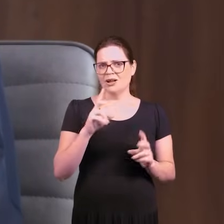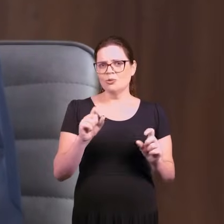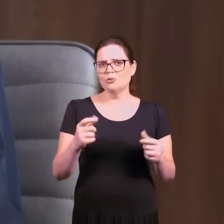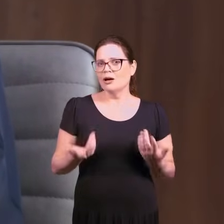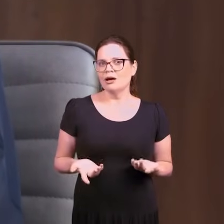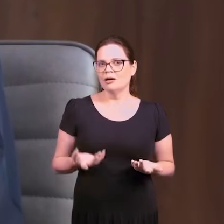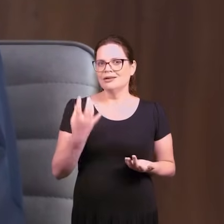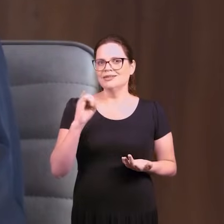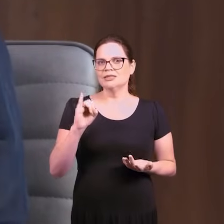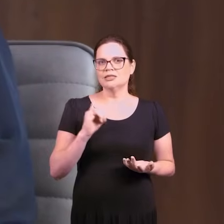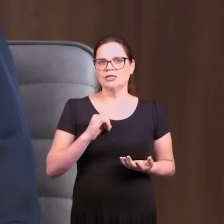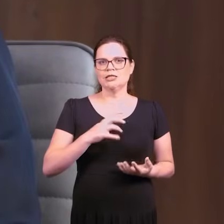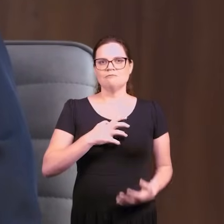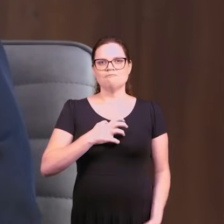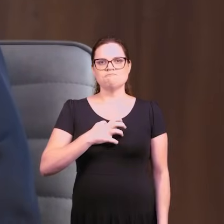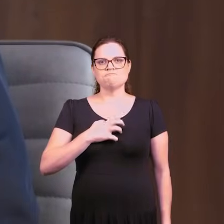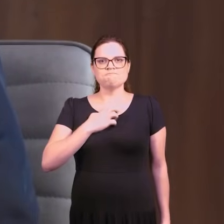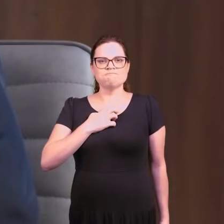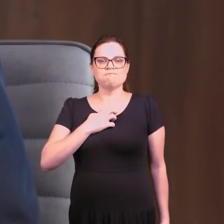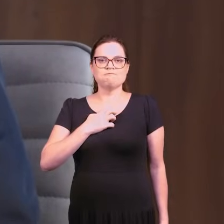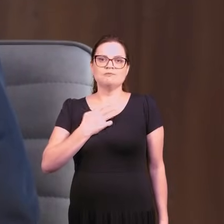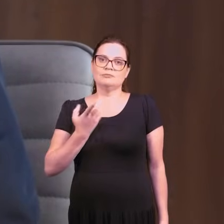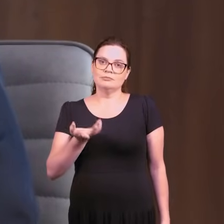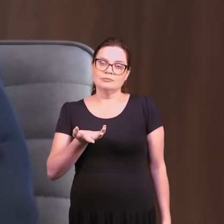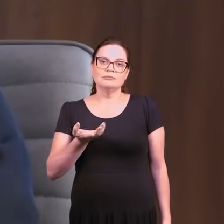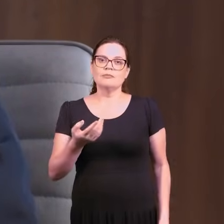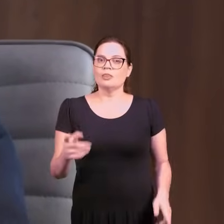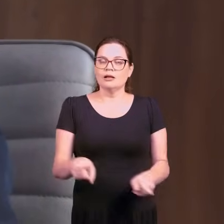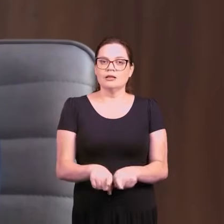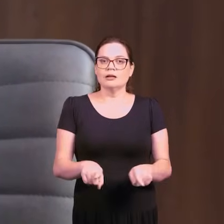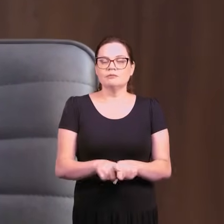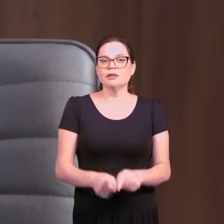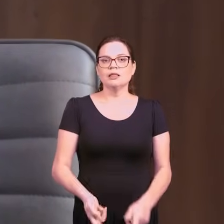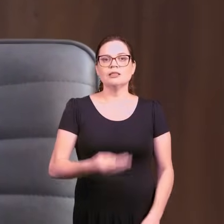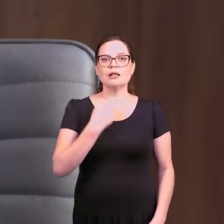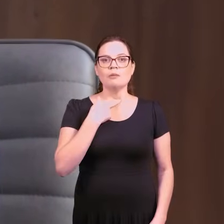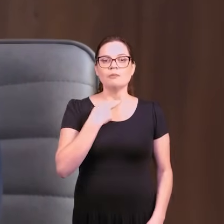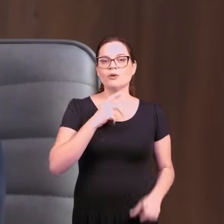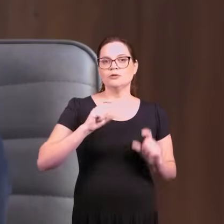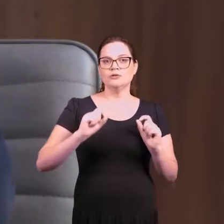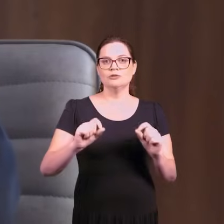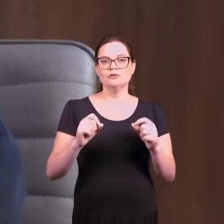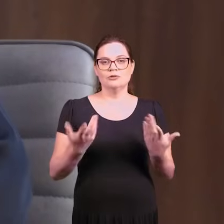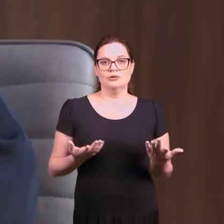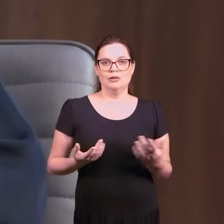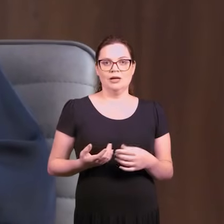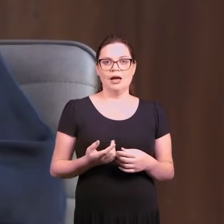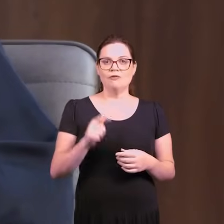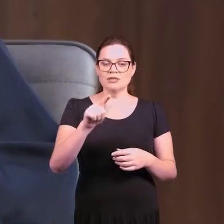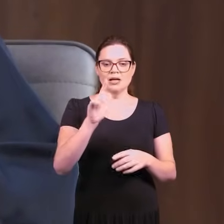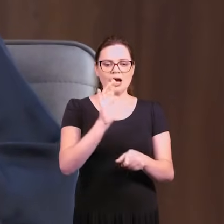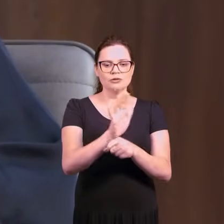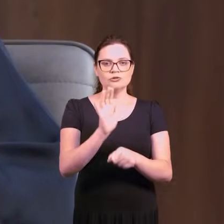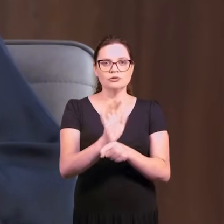Do quê? Né? Então você não vai poder levar outros a terem uma